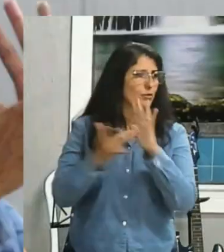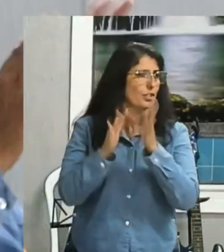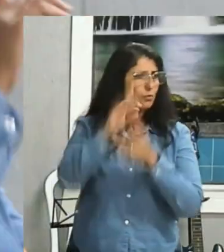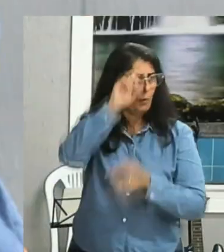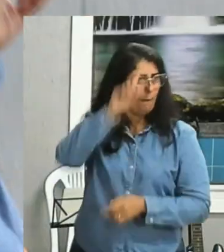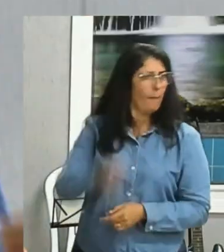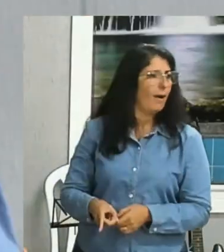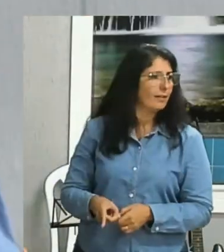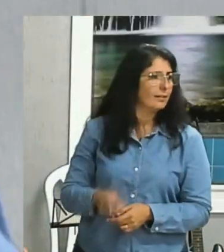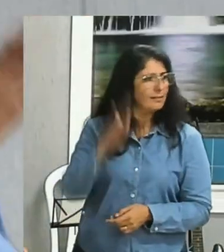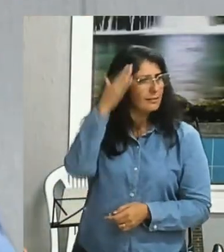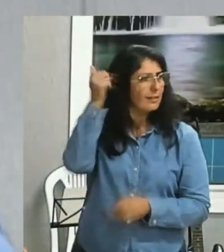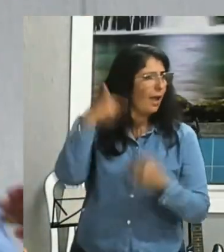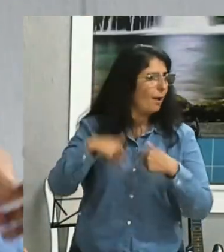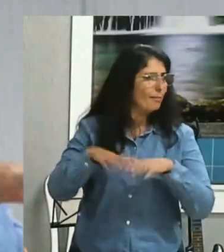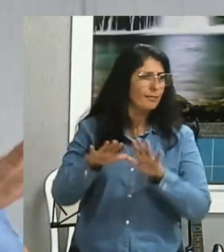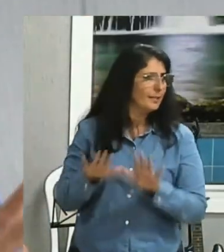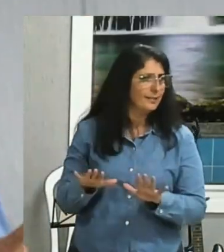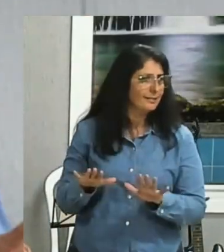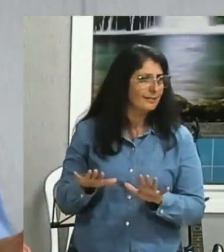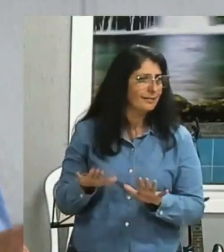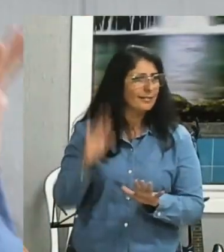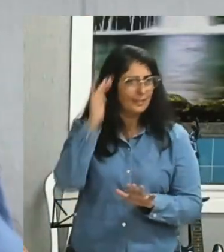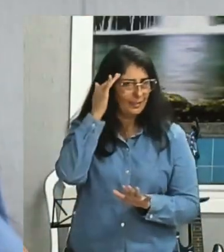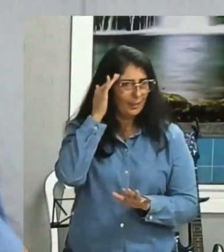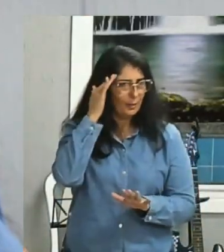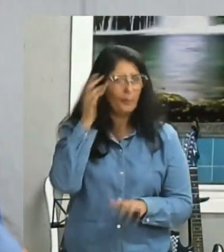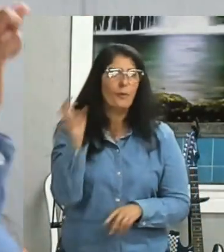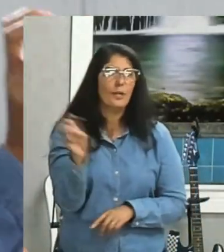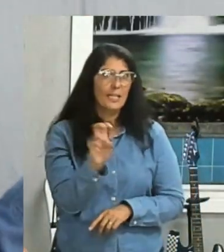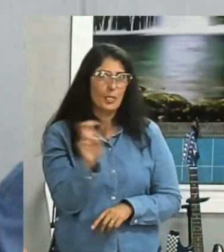Em quinto lugar,